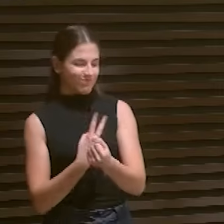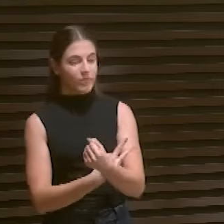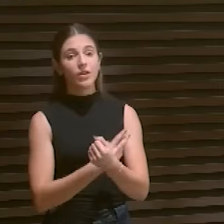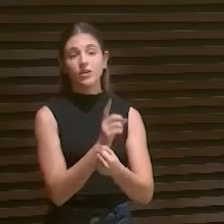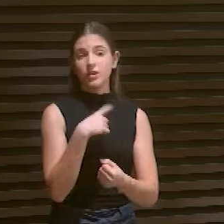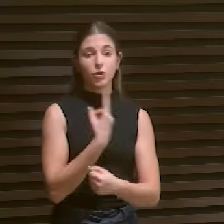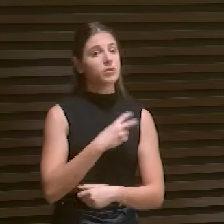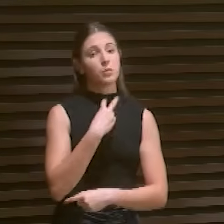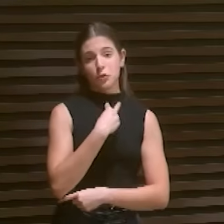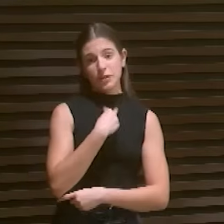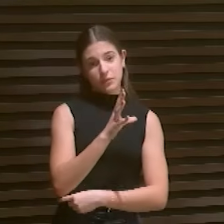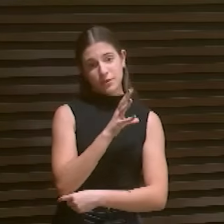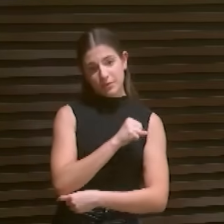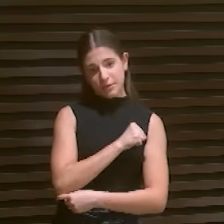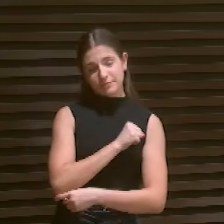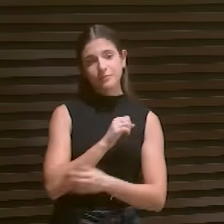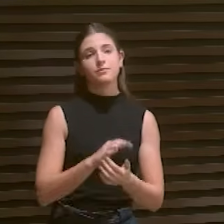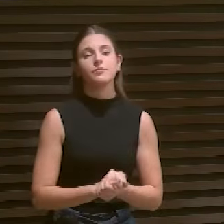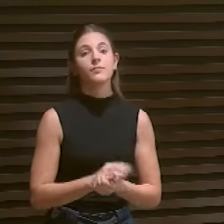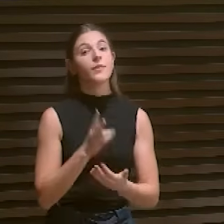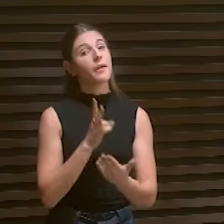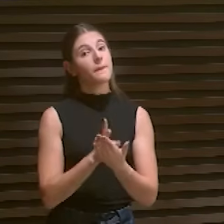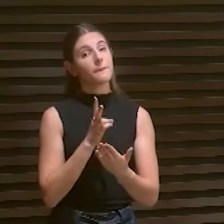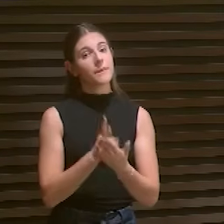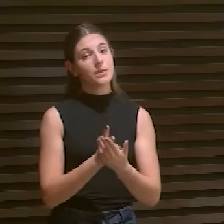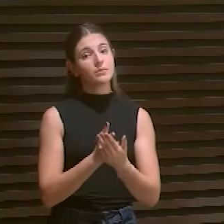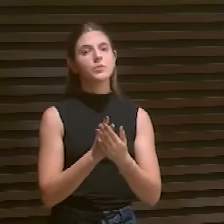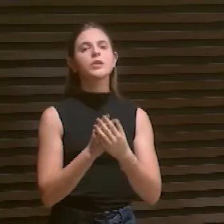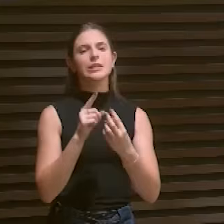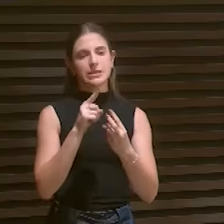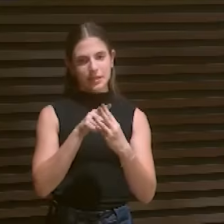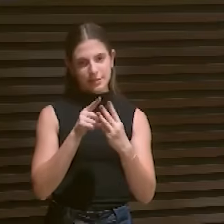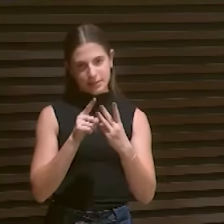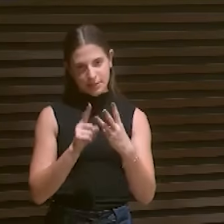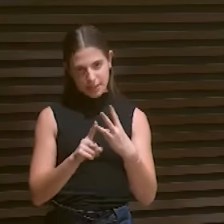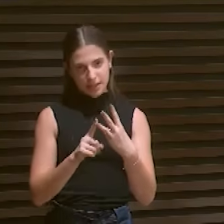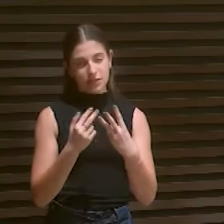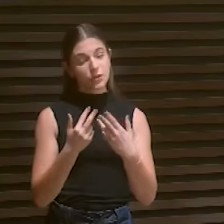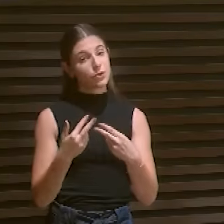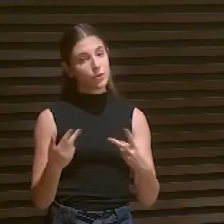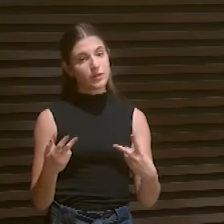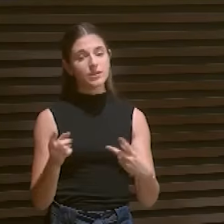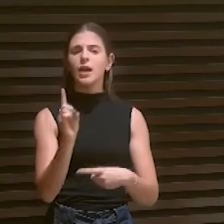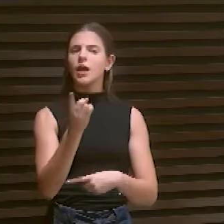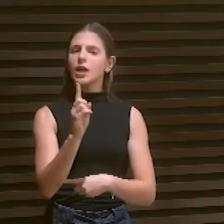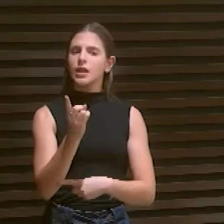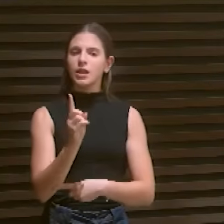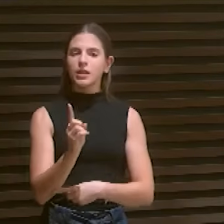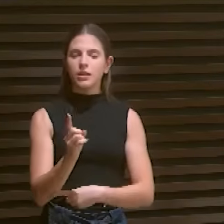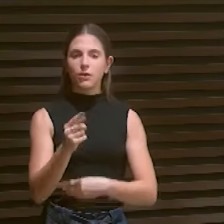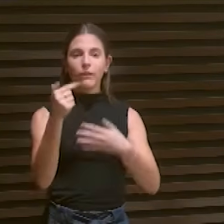amar. E embora estas 3 coisas não sejam um